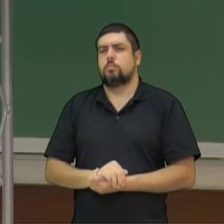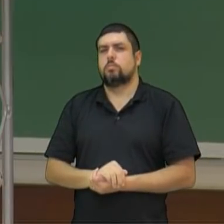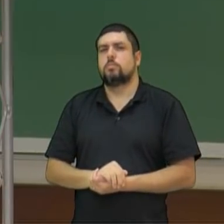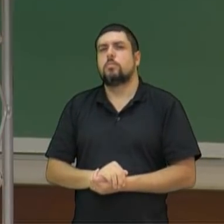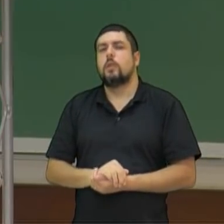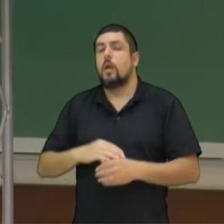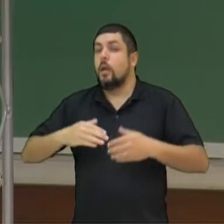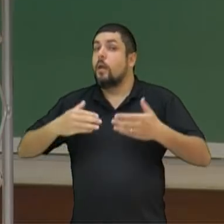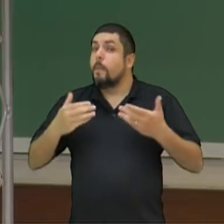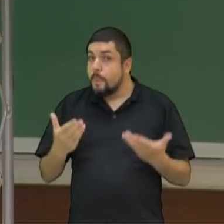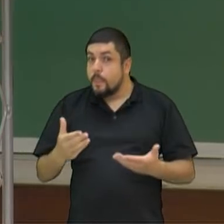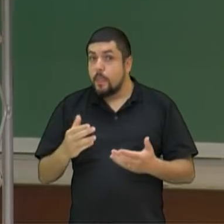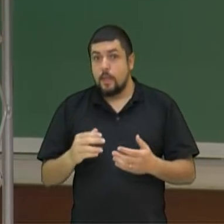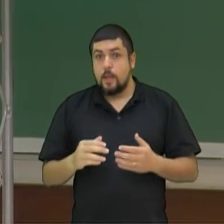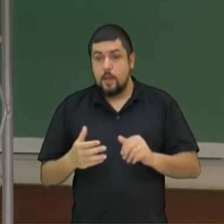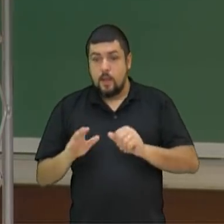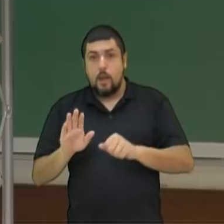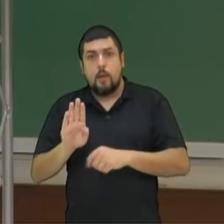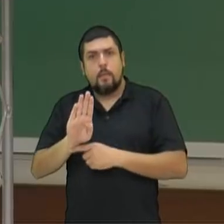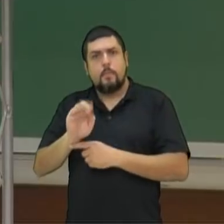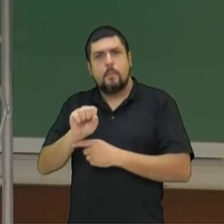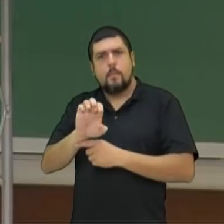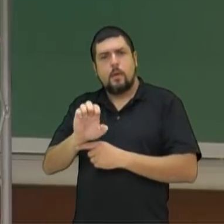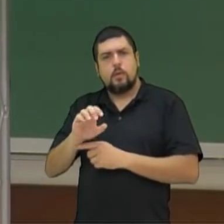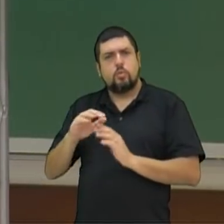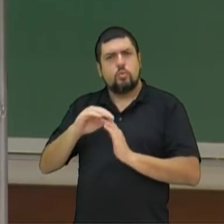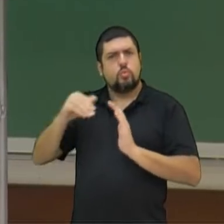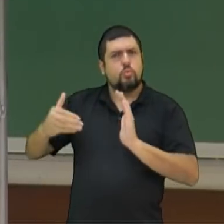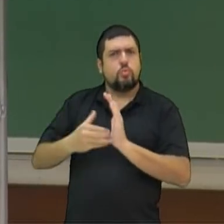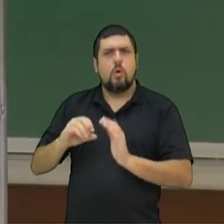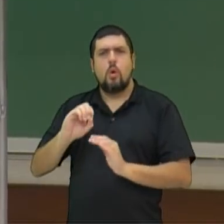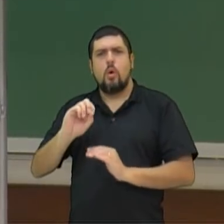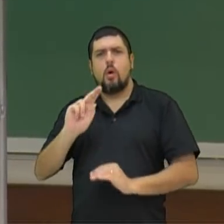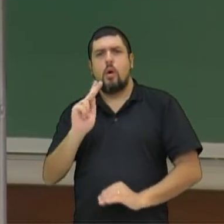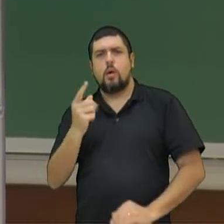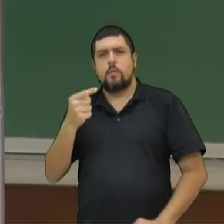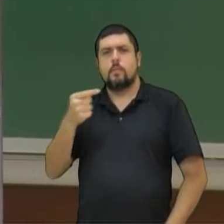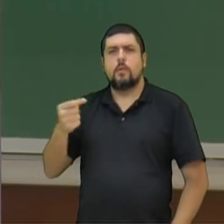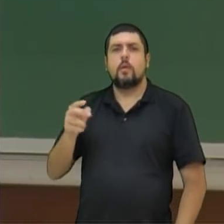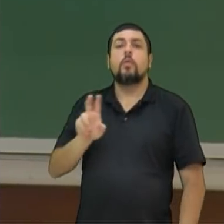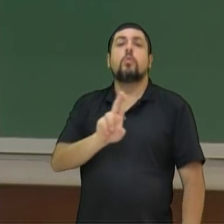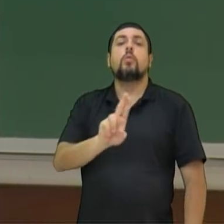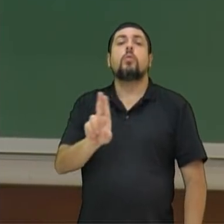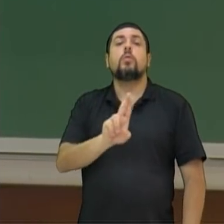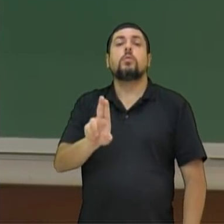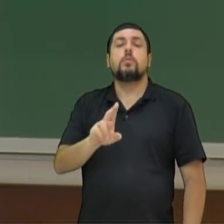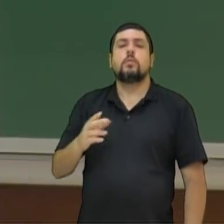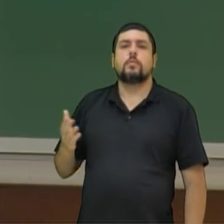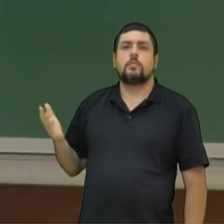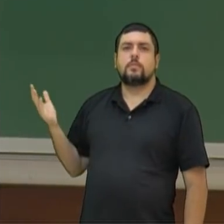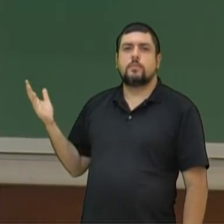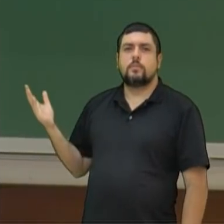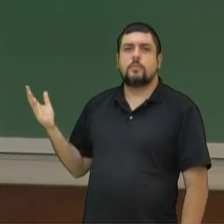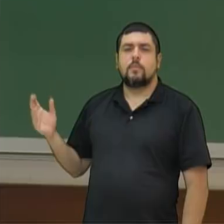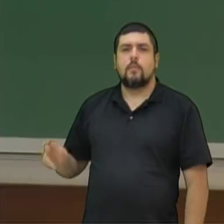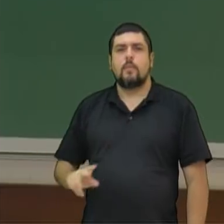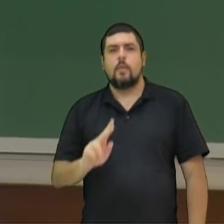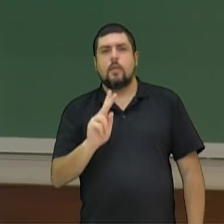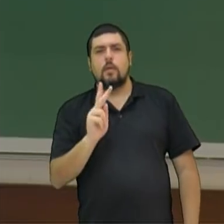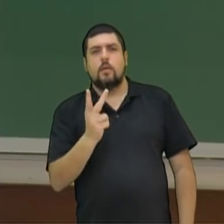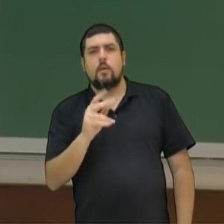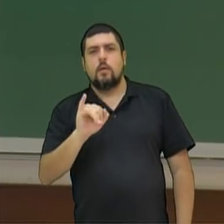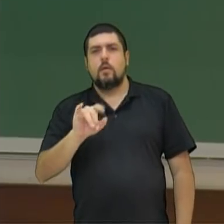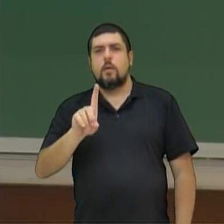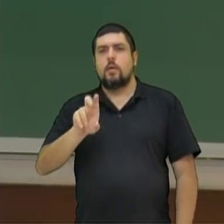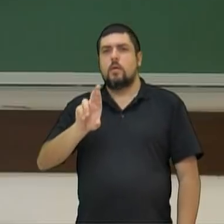Toda base tem que ter OH-? Sim. Como chama-se esse OH-? Hidroxila. Lembra o nome do